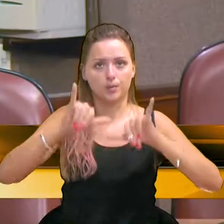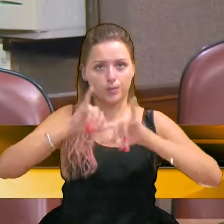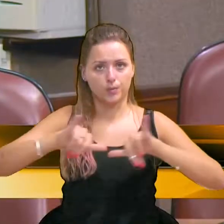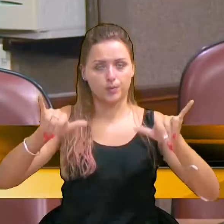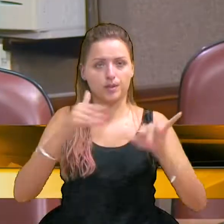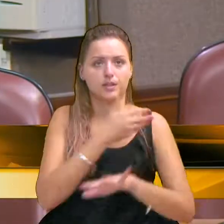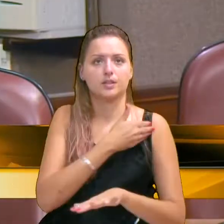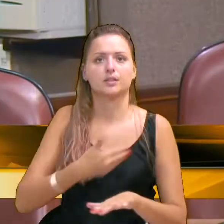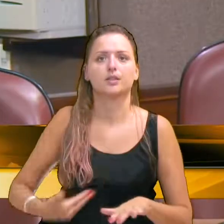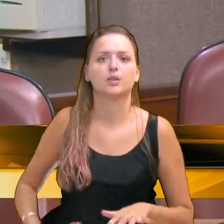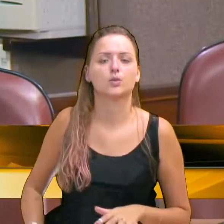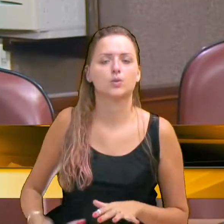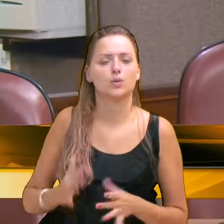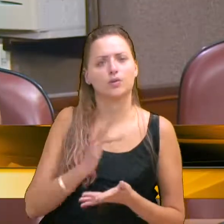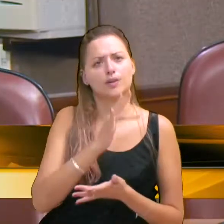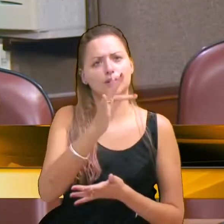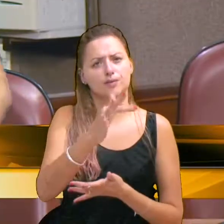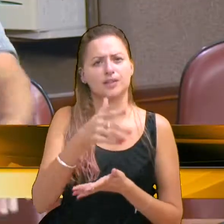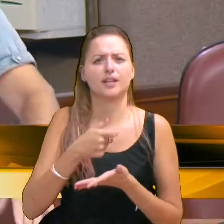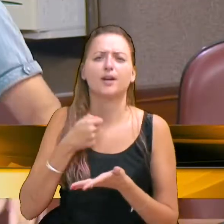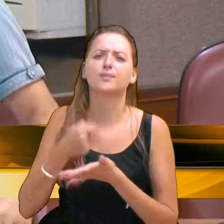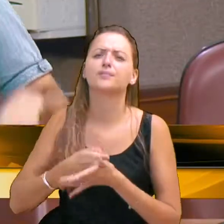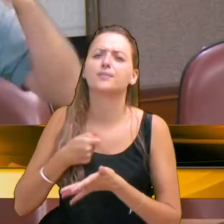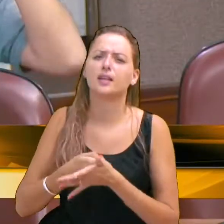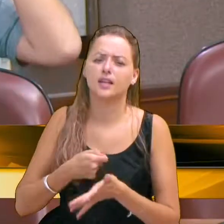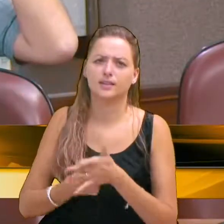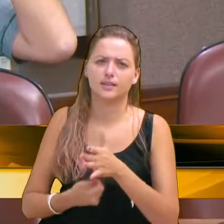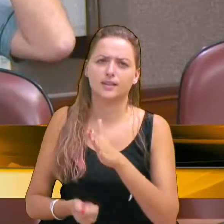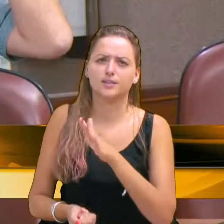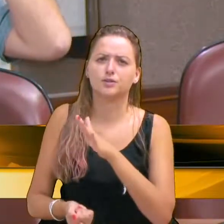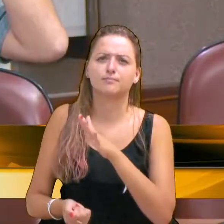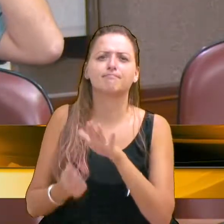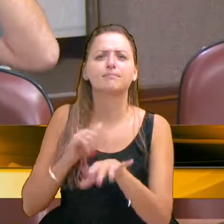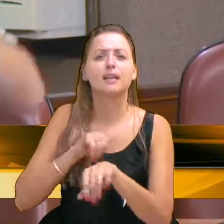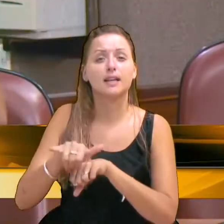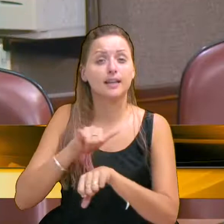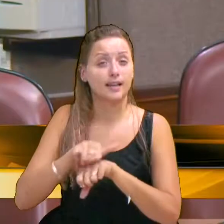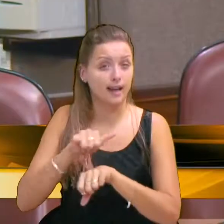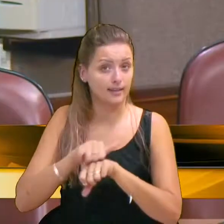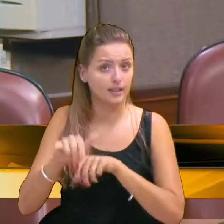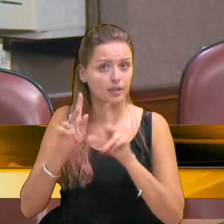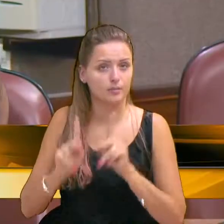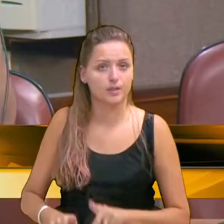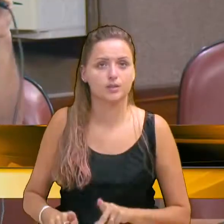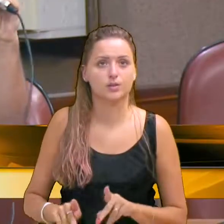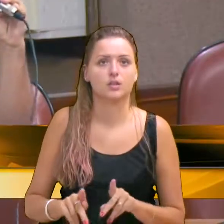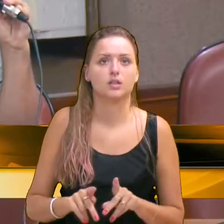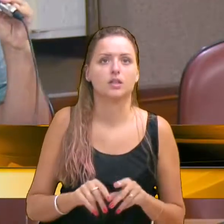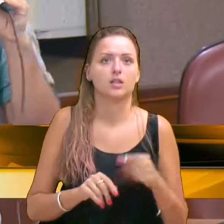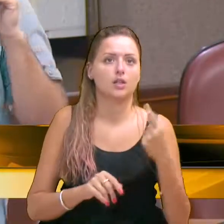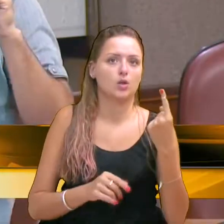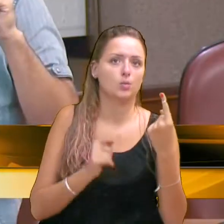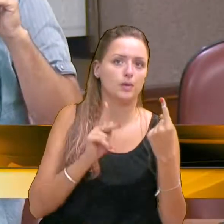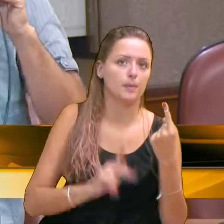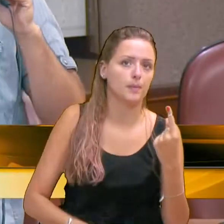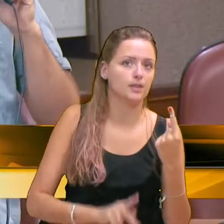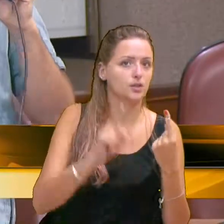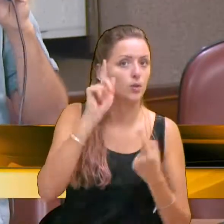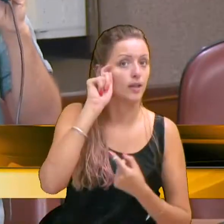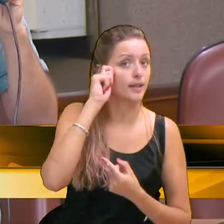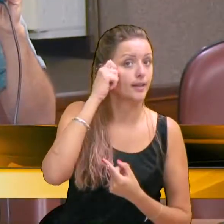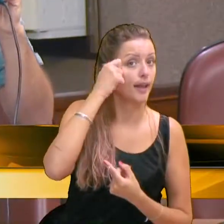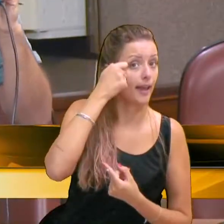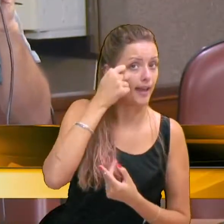federal está tentando embutir no imaginário da população, eles colocam uma pessoa negra,